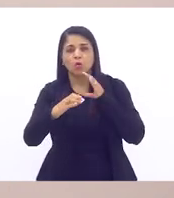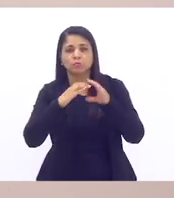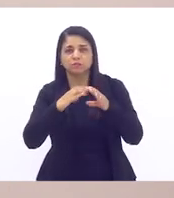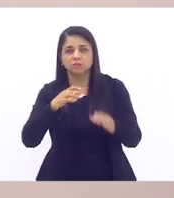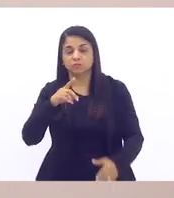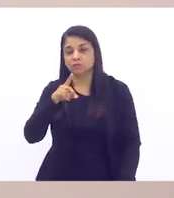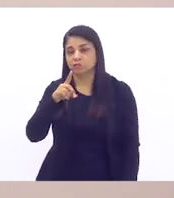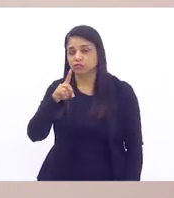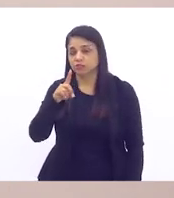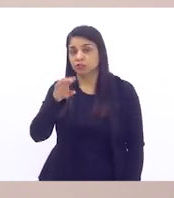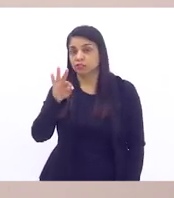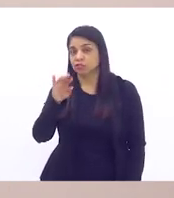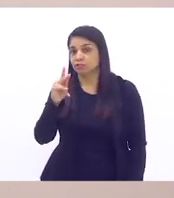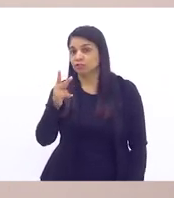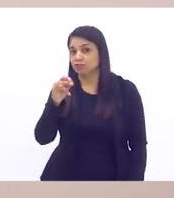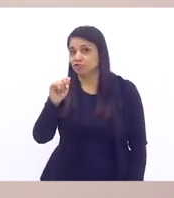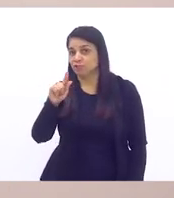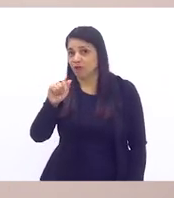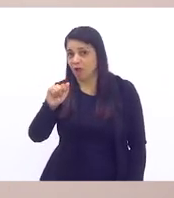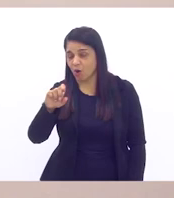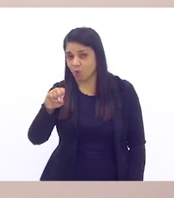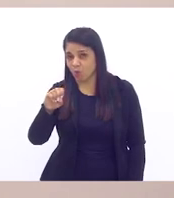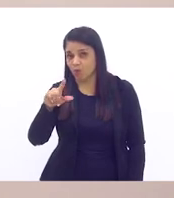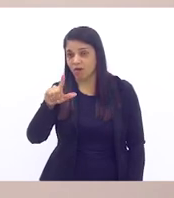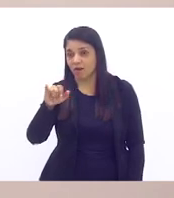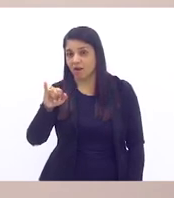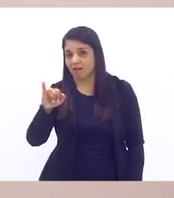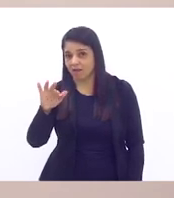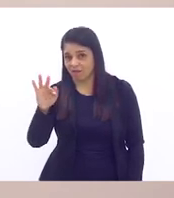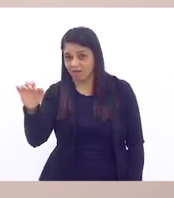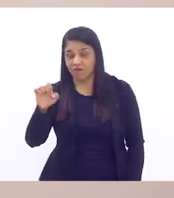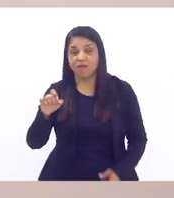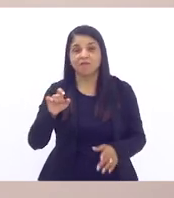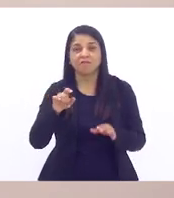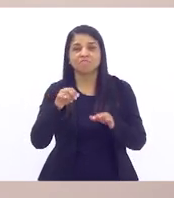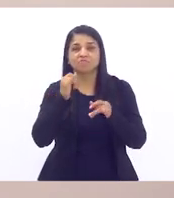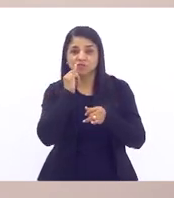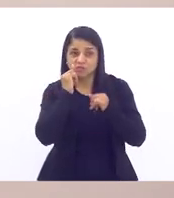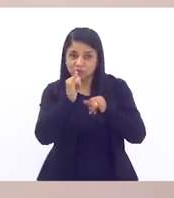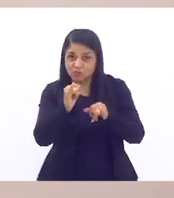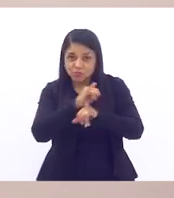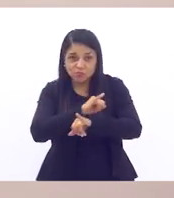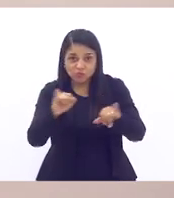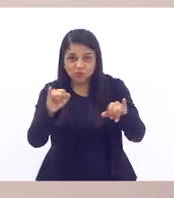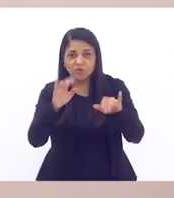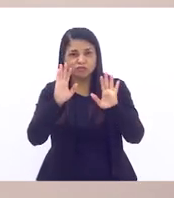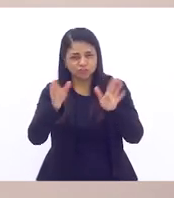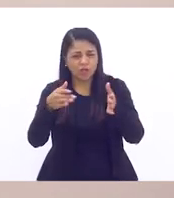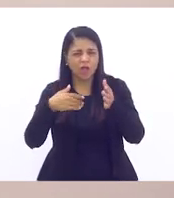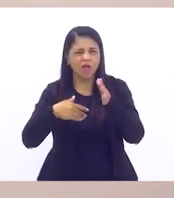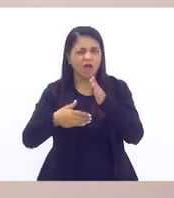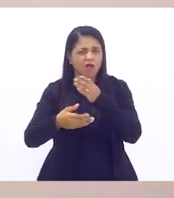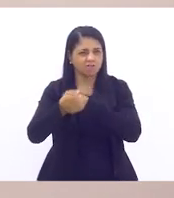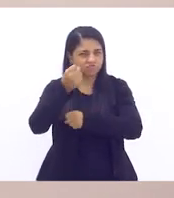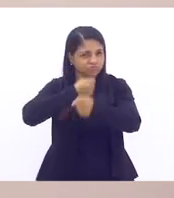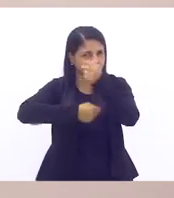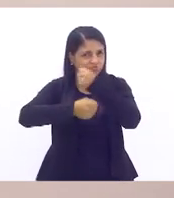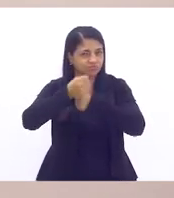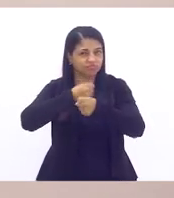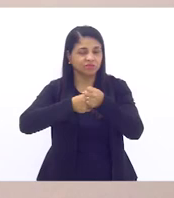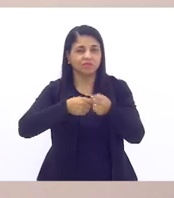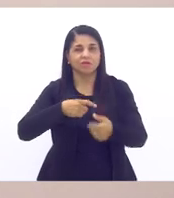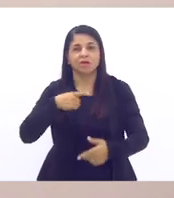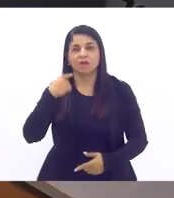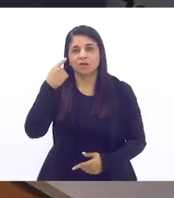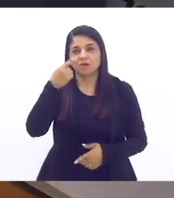Leifert falou de um programa que está sendo feito agora quer dizer essa questão ele já levantou algum tempo né que é o